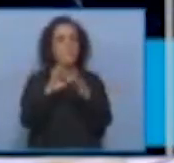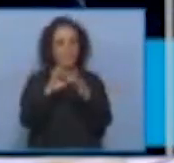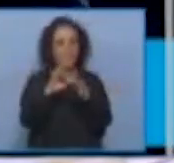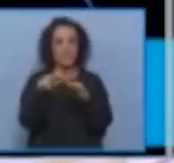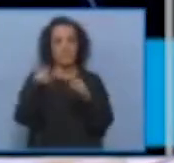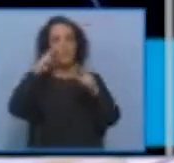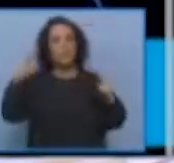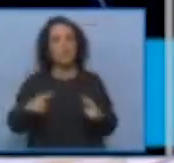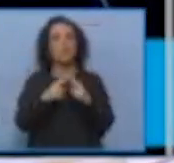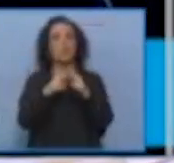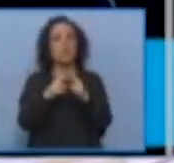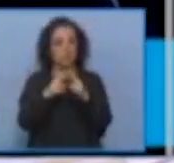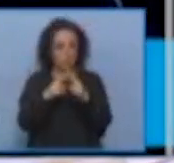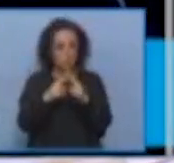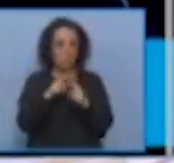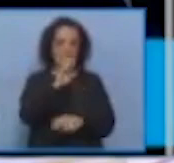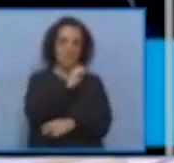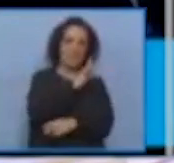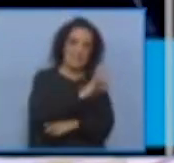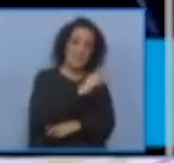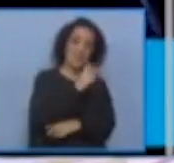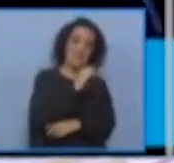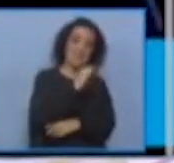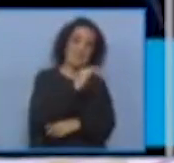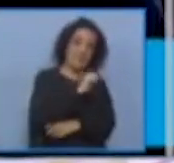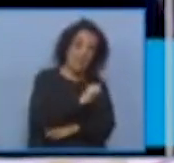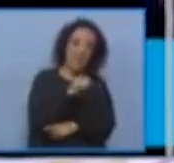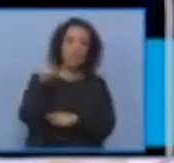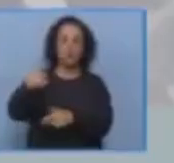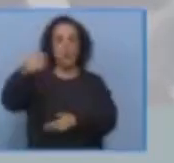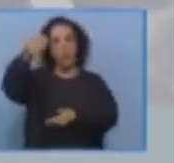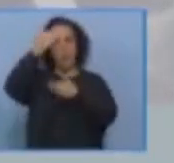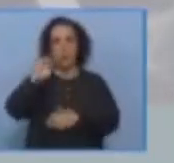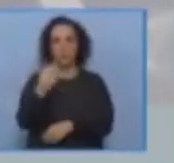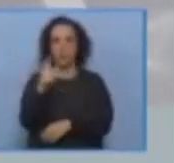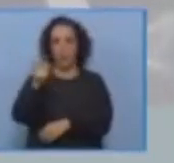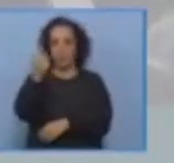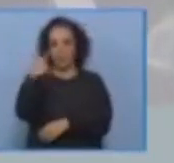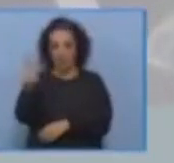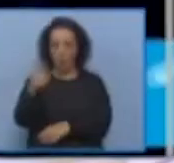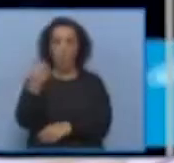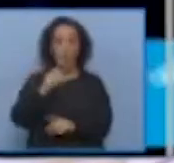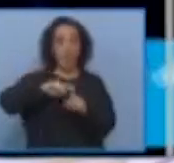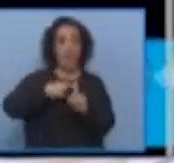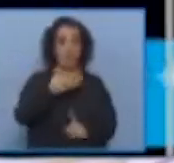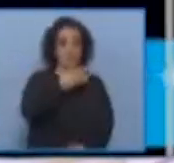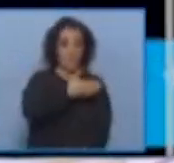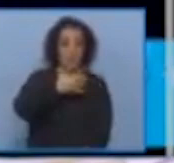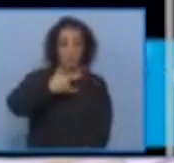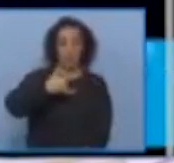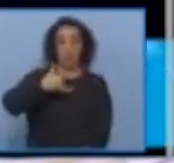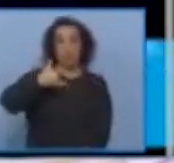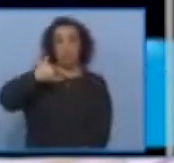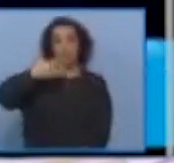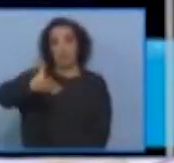com o encontro entre São Francisco de Assis e o sultão Malik Al-Kamil, em 1219. Trata-se